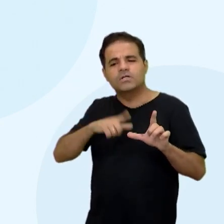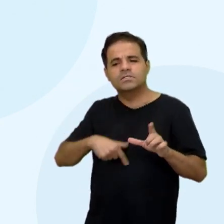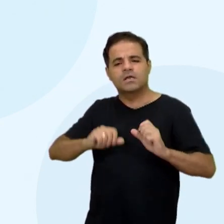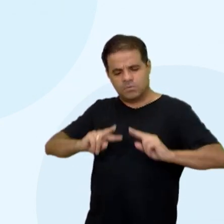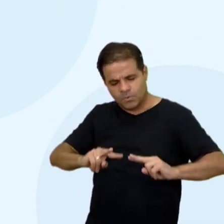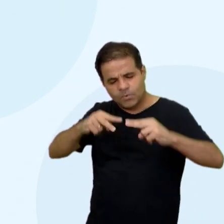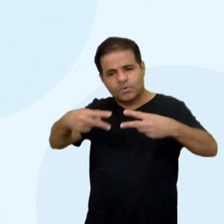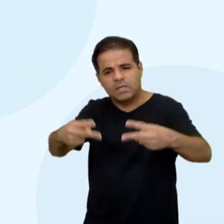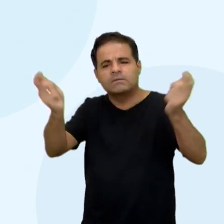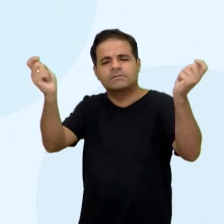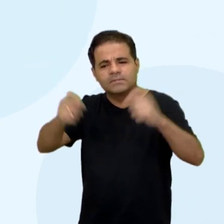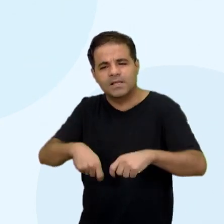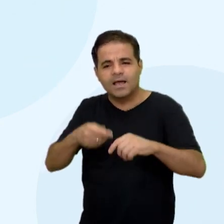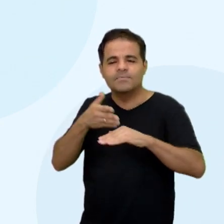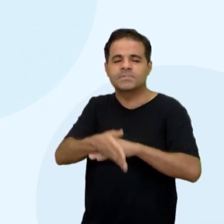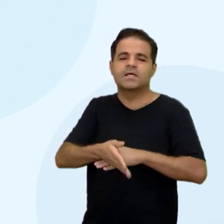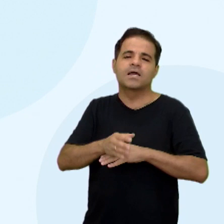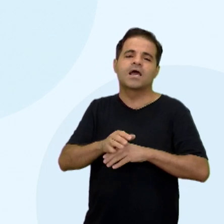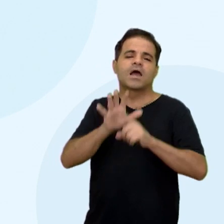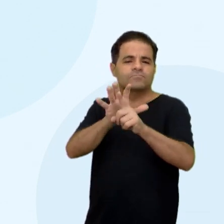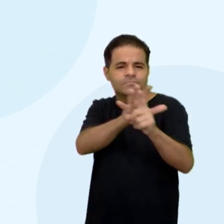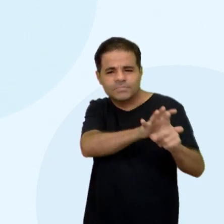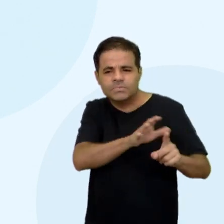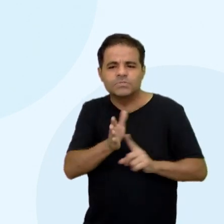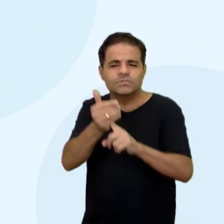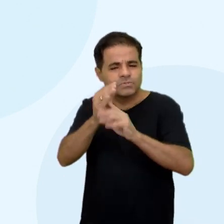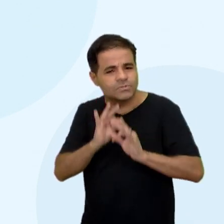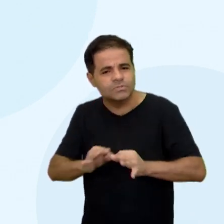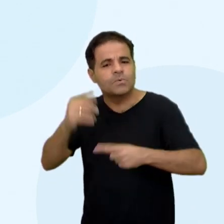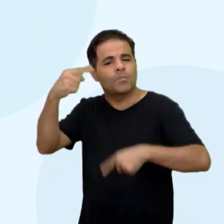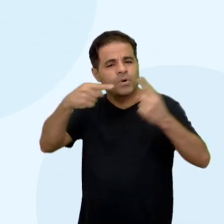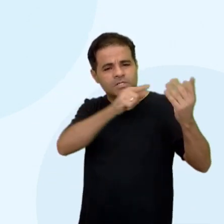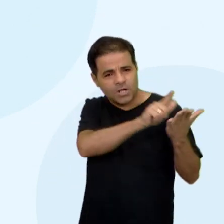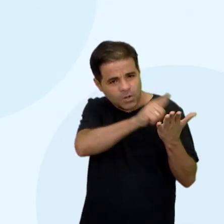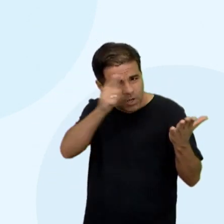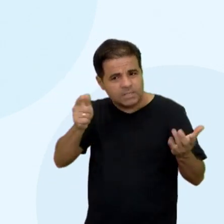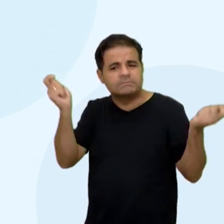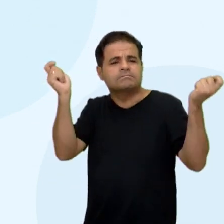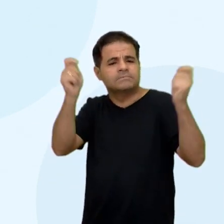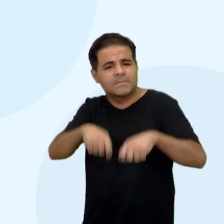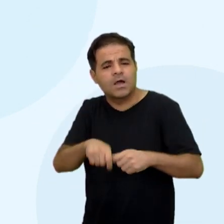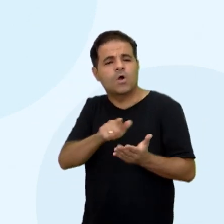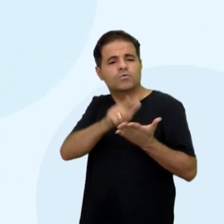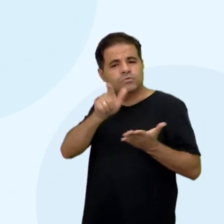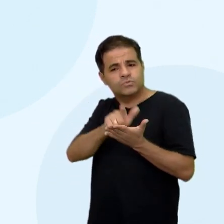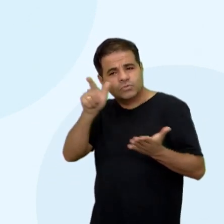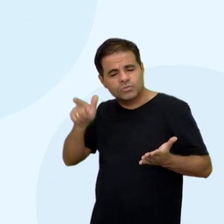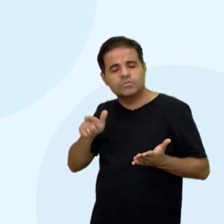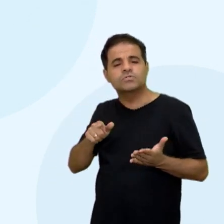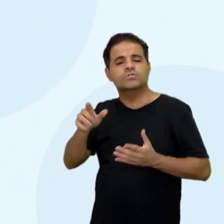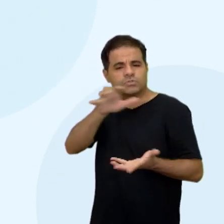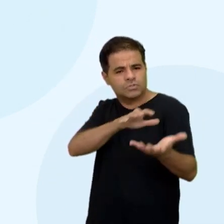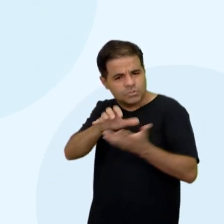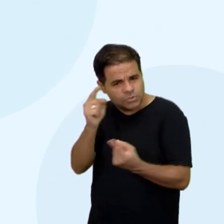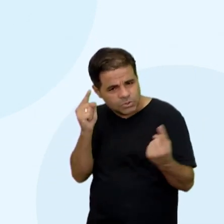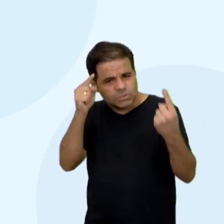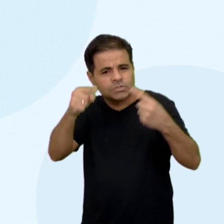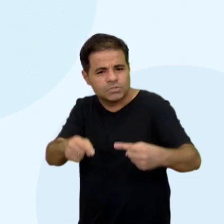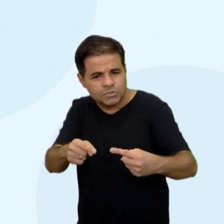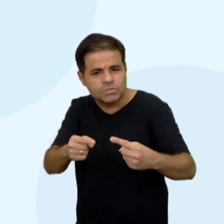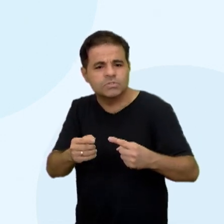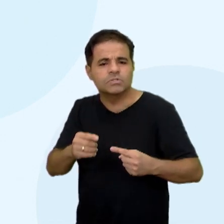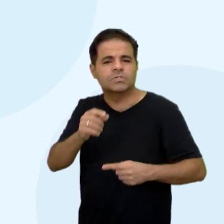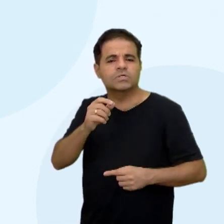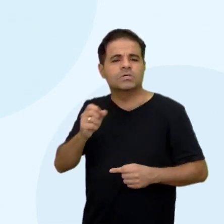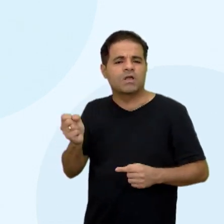aí para você acessar, a influência tecnológica sobre a política jornalística, o jornalismo vive conflito entre tecnologia e